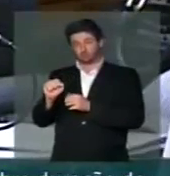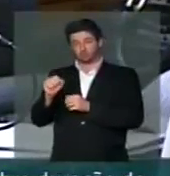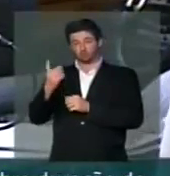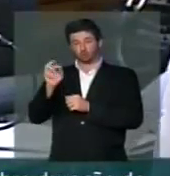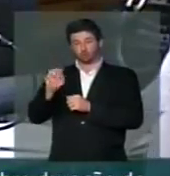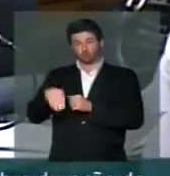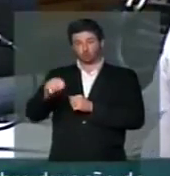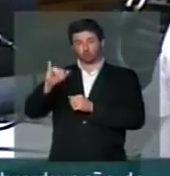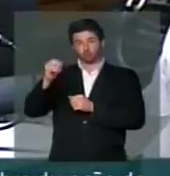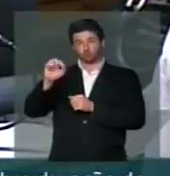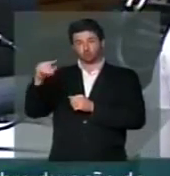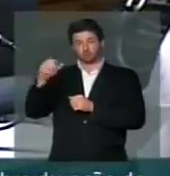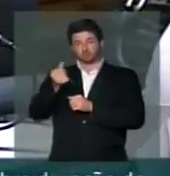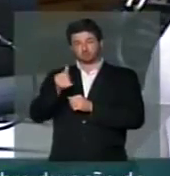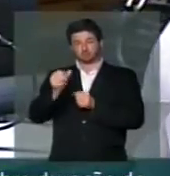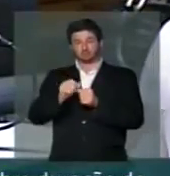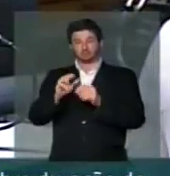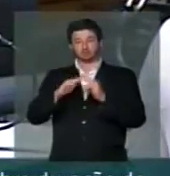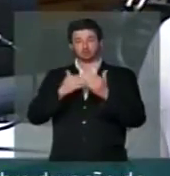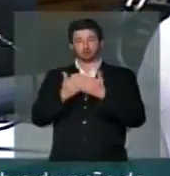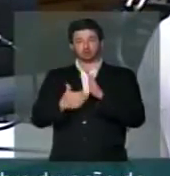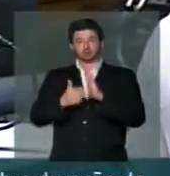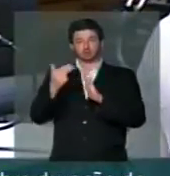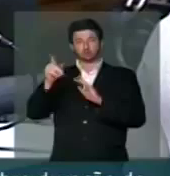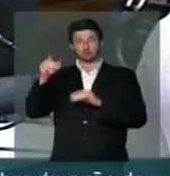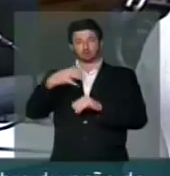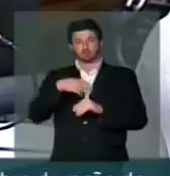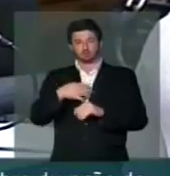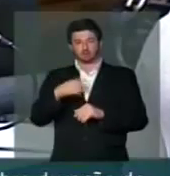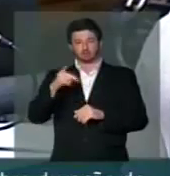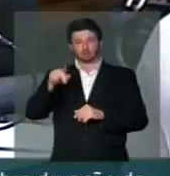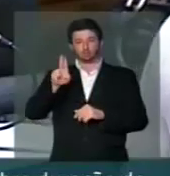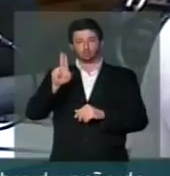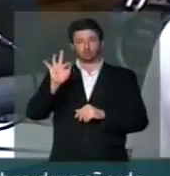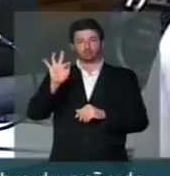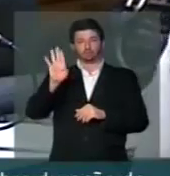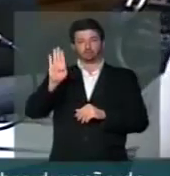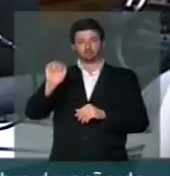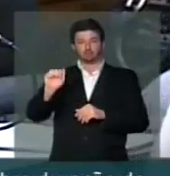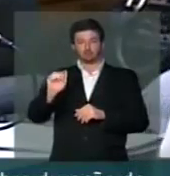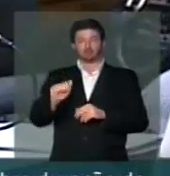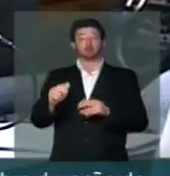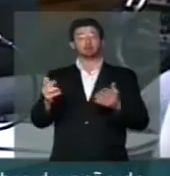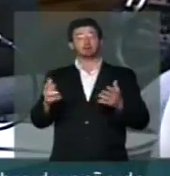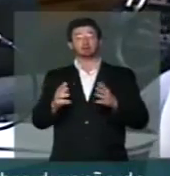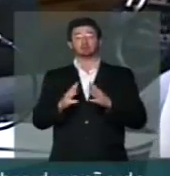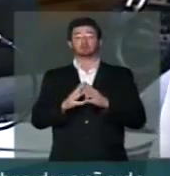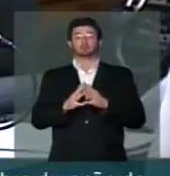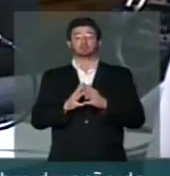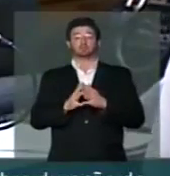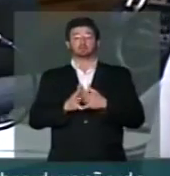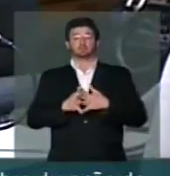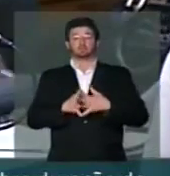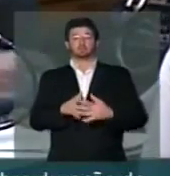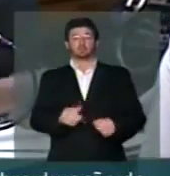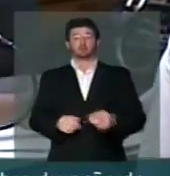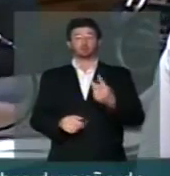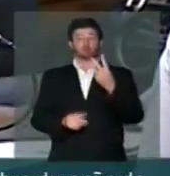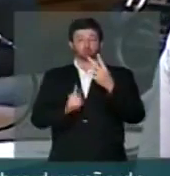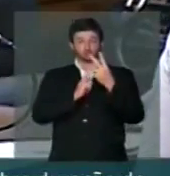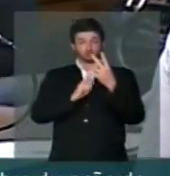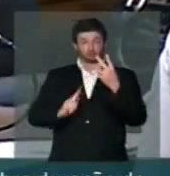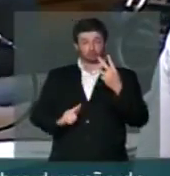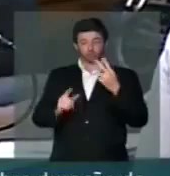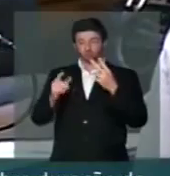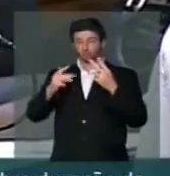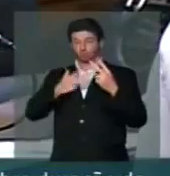João VI criou a Escola de Cirurgia da Bahia, que era a nossa UFBA. E a partir da ação dos dois governos, do